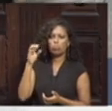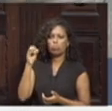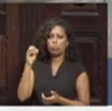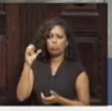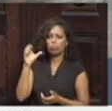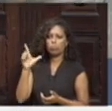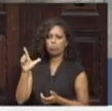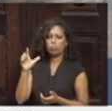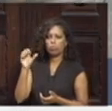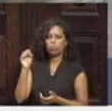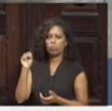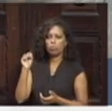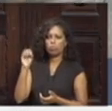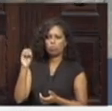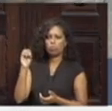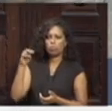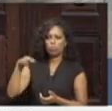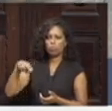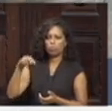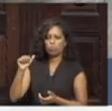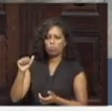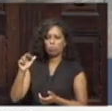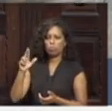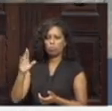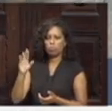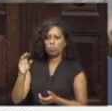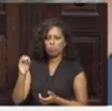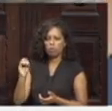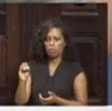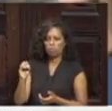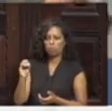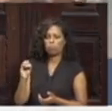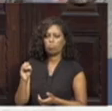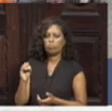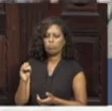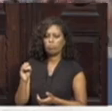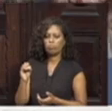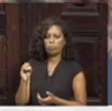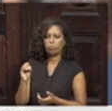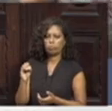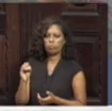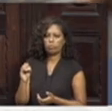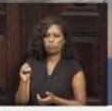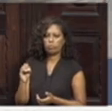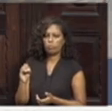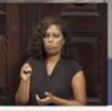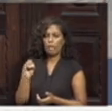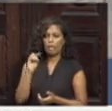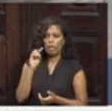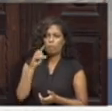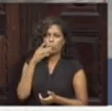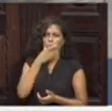segunda discussão. Eu apresentei um elenco aí de 3 ou 4 emendas.